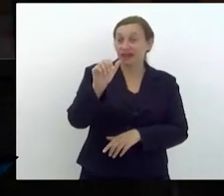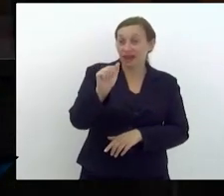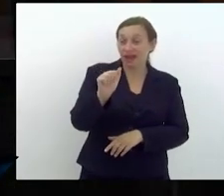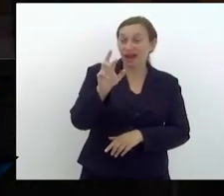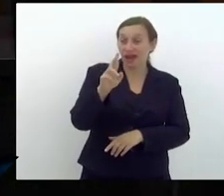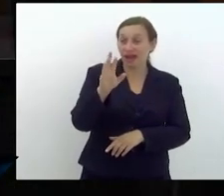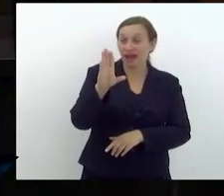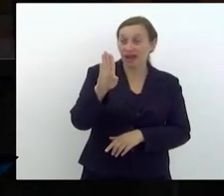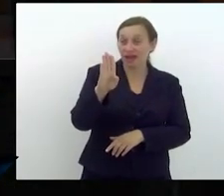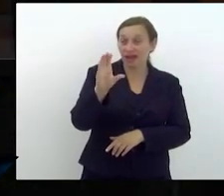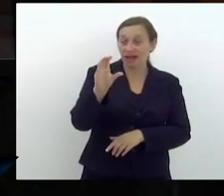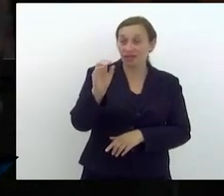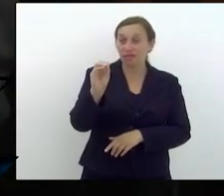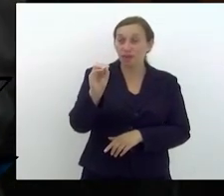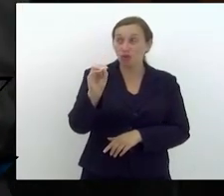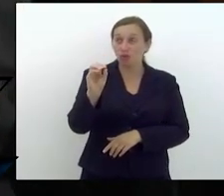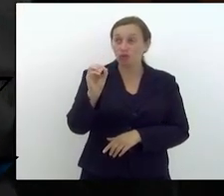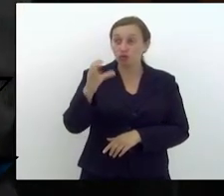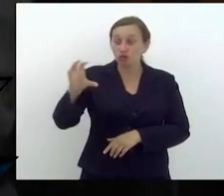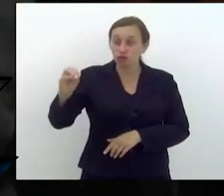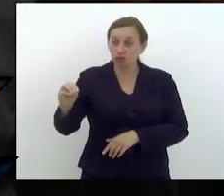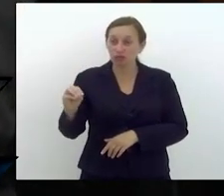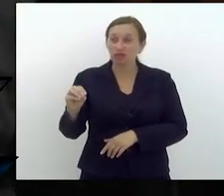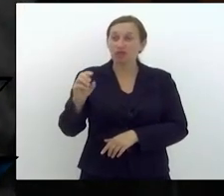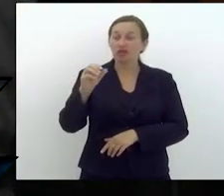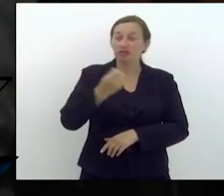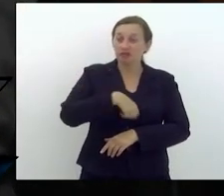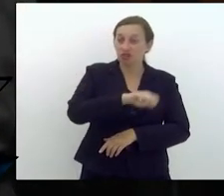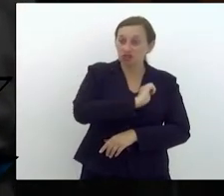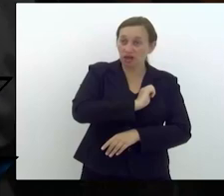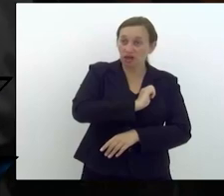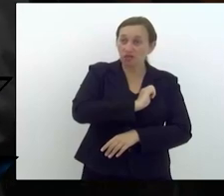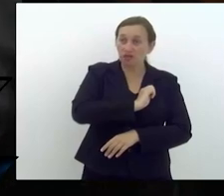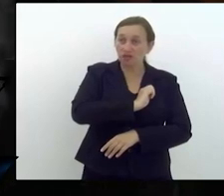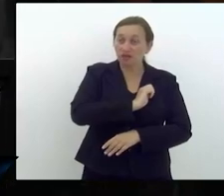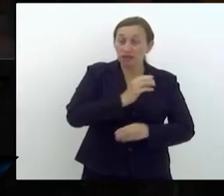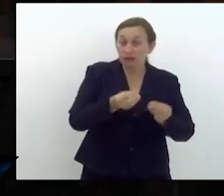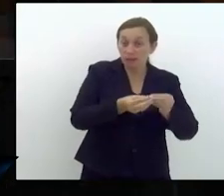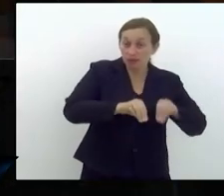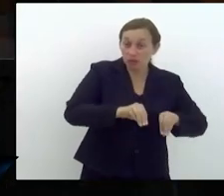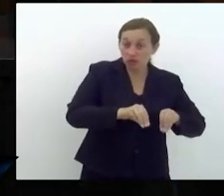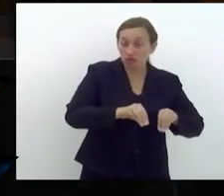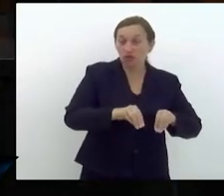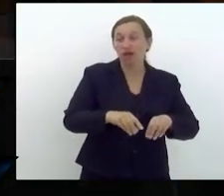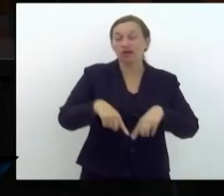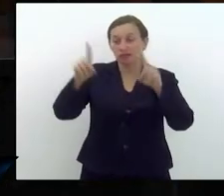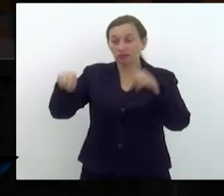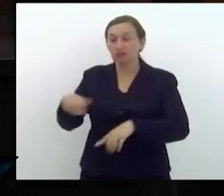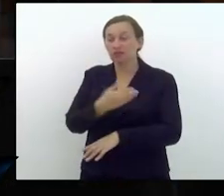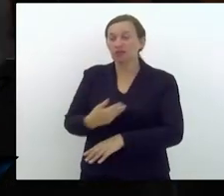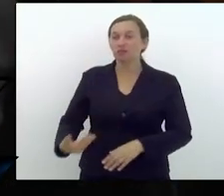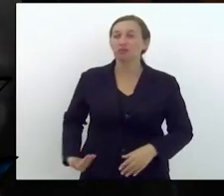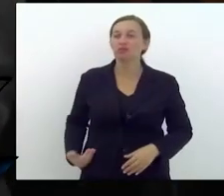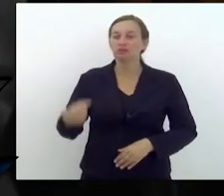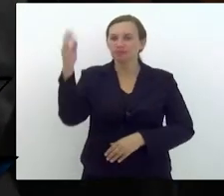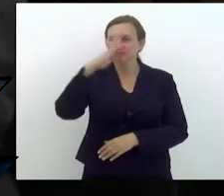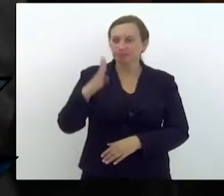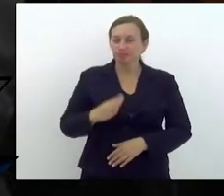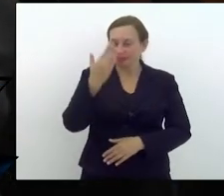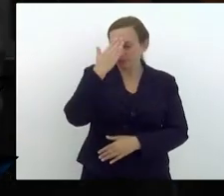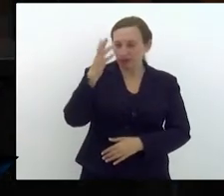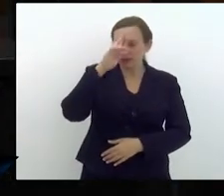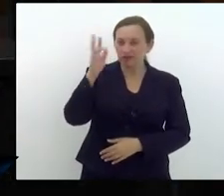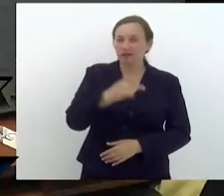aquela Âncora que pretende afundar de vez o funcionalismo público brasileiro Muito